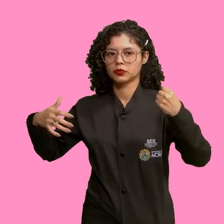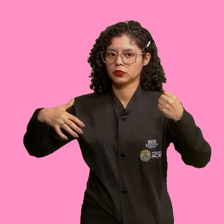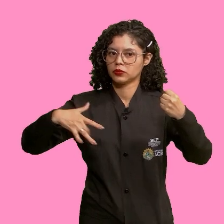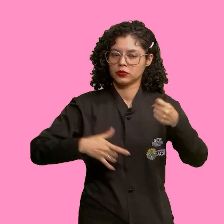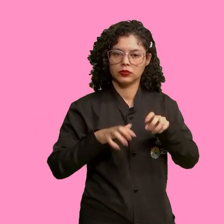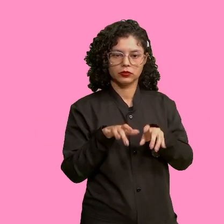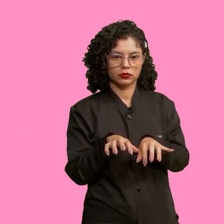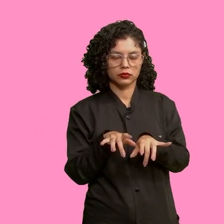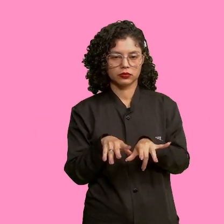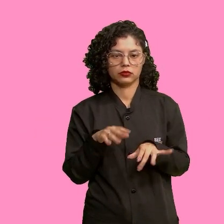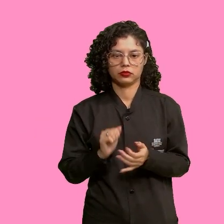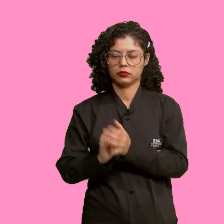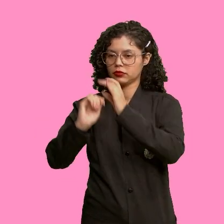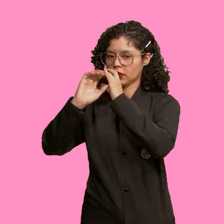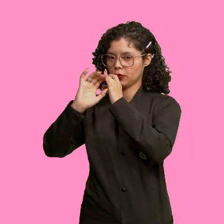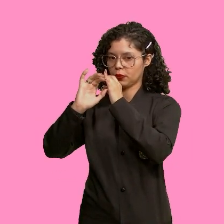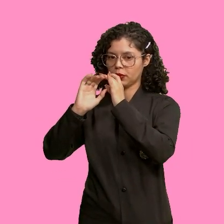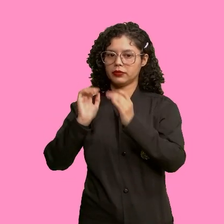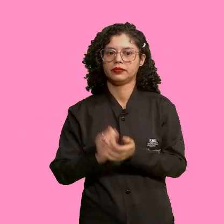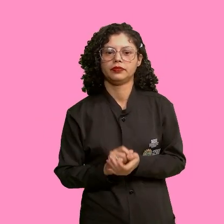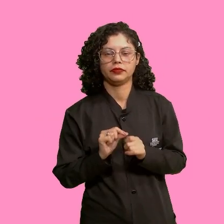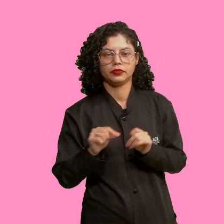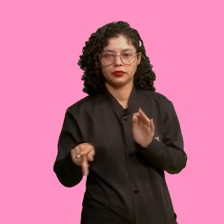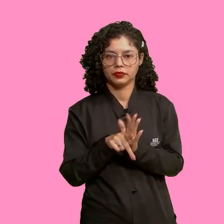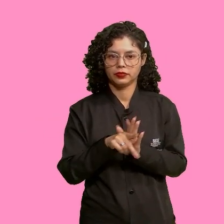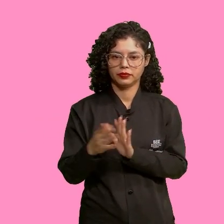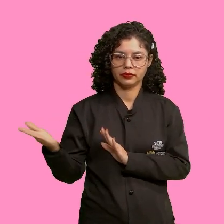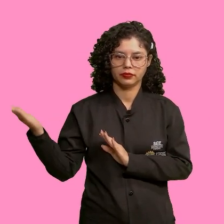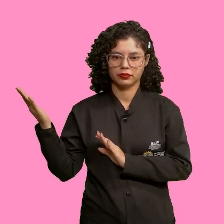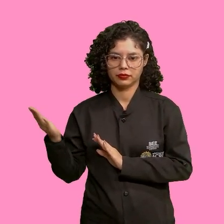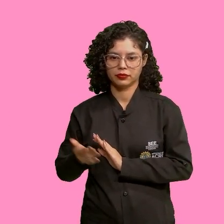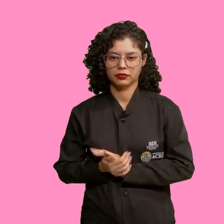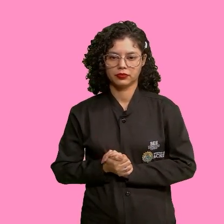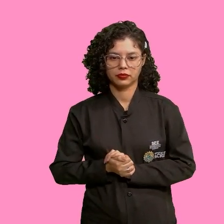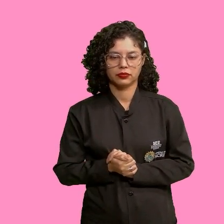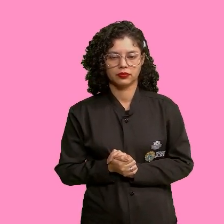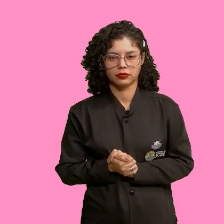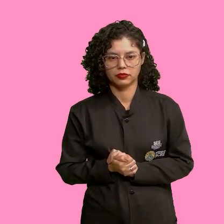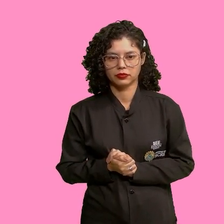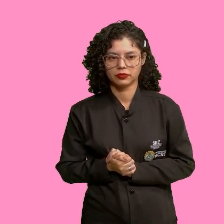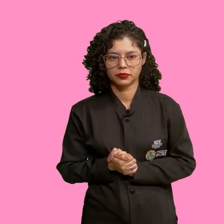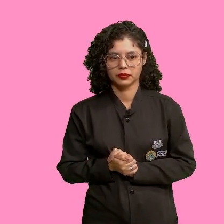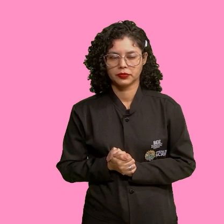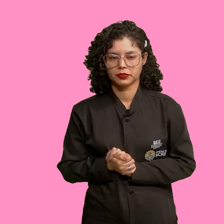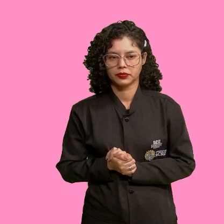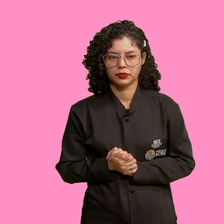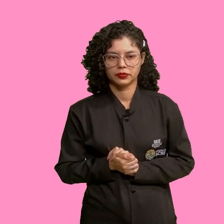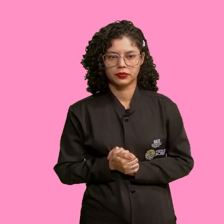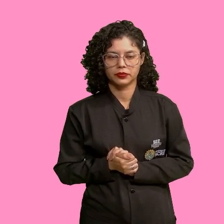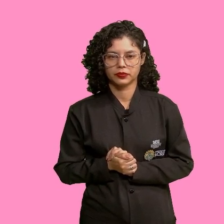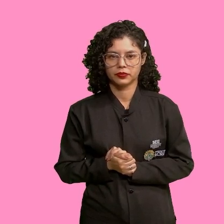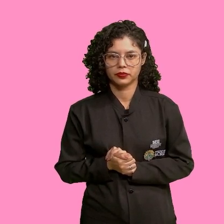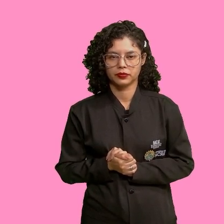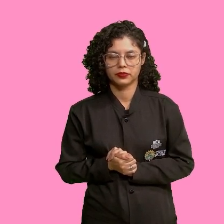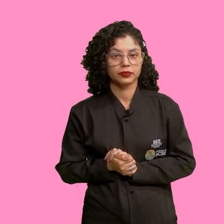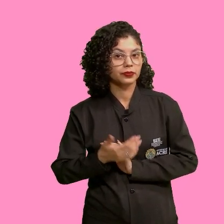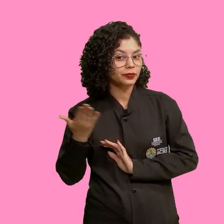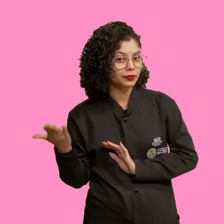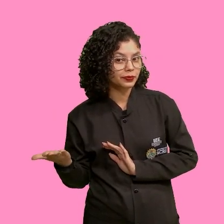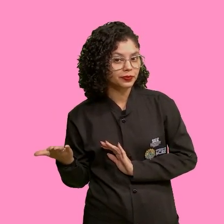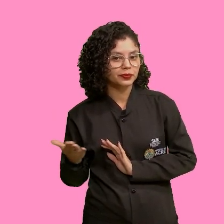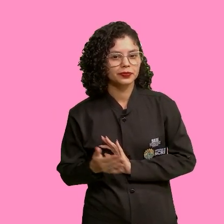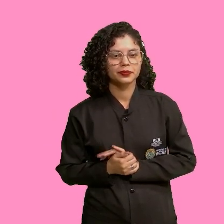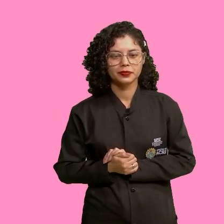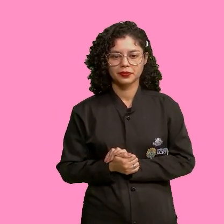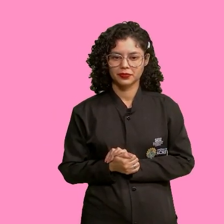trompete. Qual desses aí não faz parte desses instrumentos? Hein, gente? Vamos